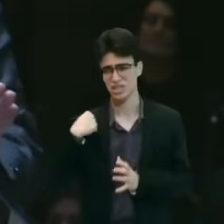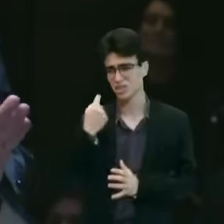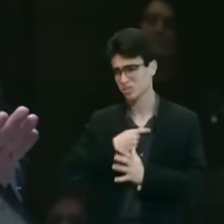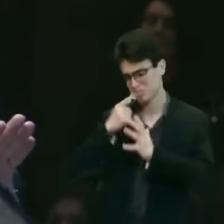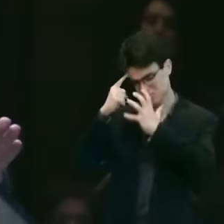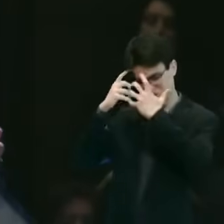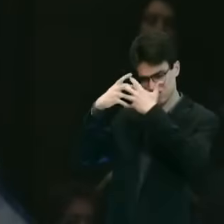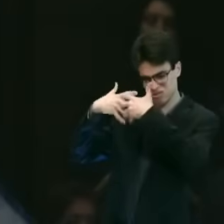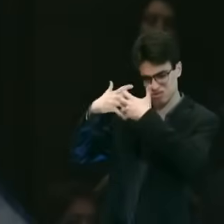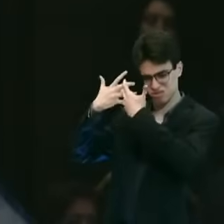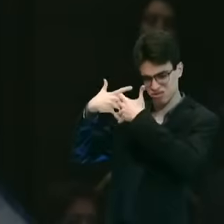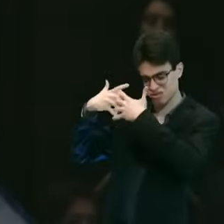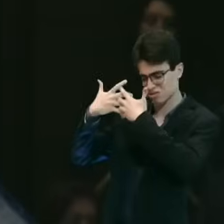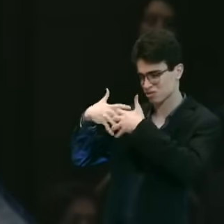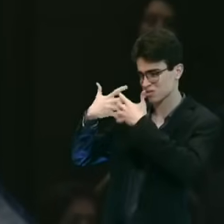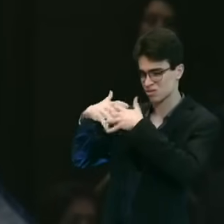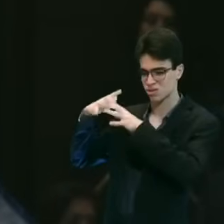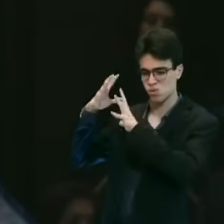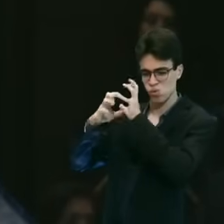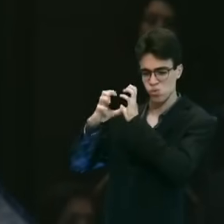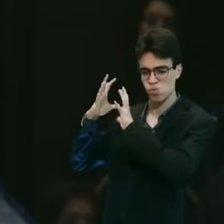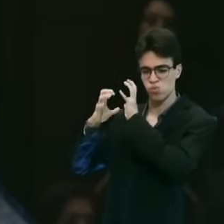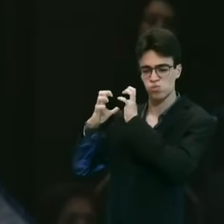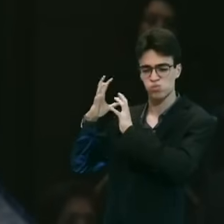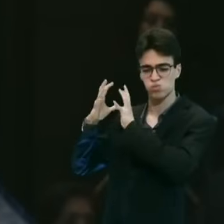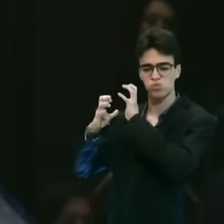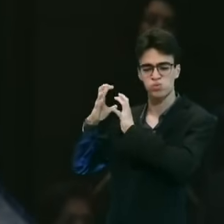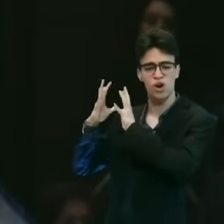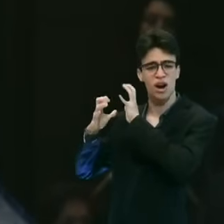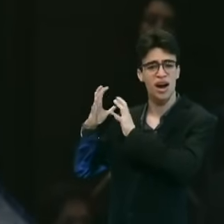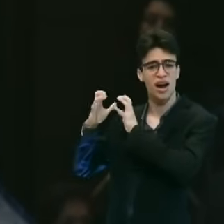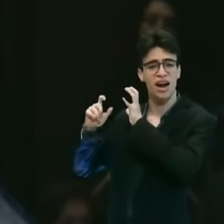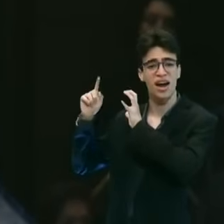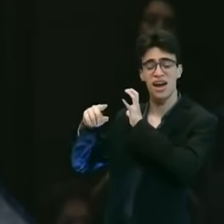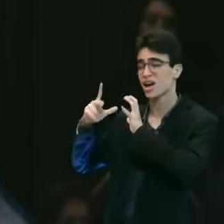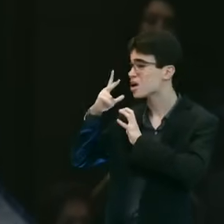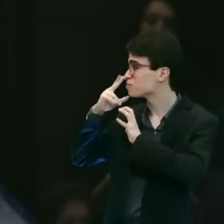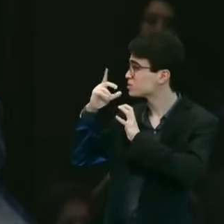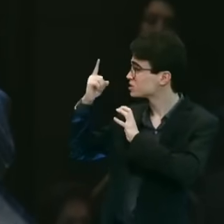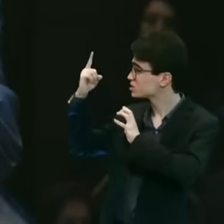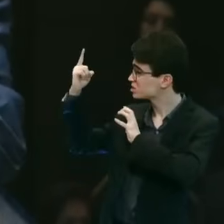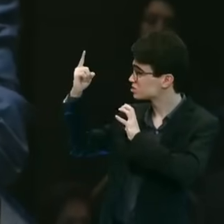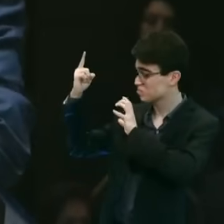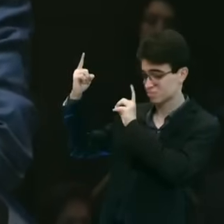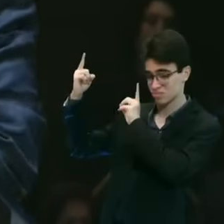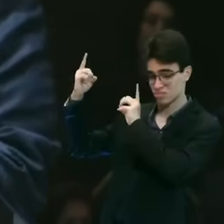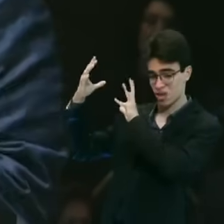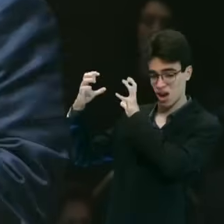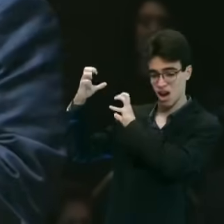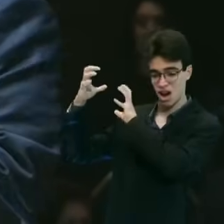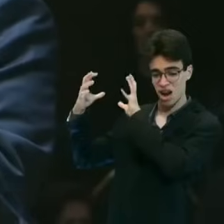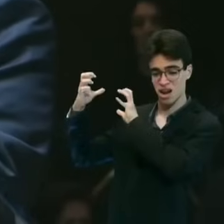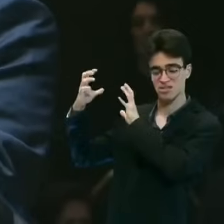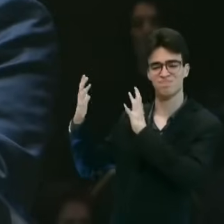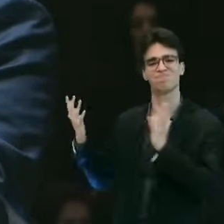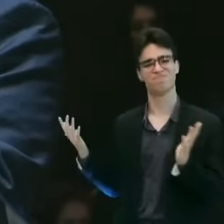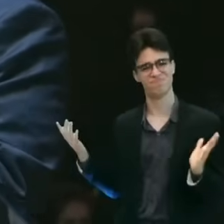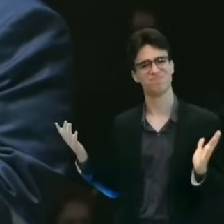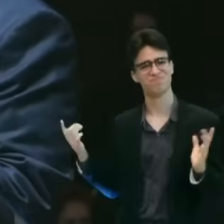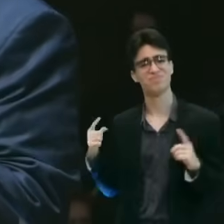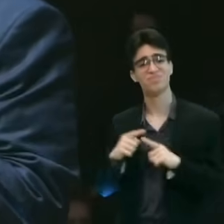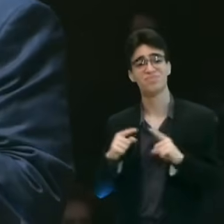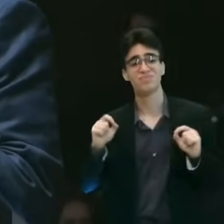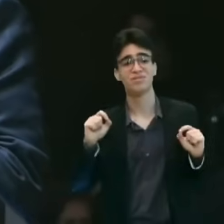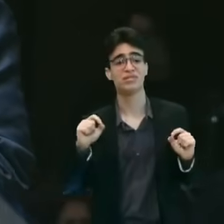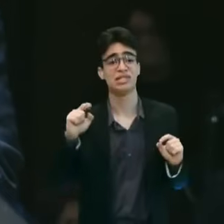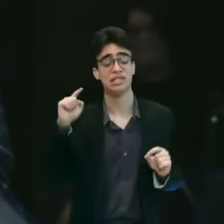subconsciente, escondido dentro de nós, um conflito com Deus. E é interessante perceber que estes são